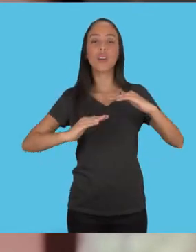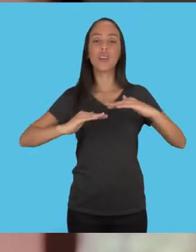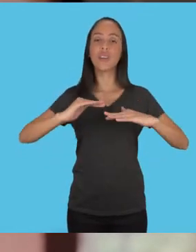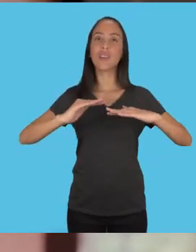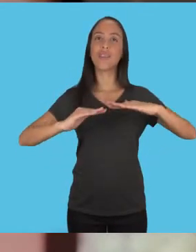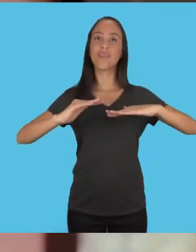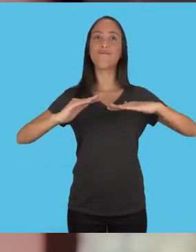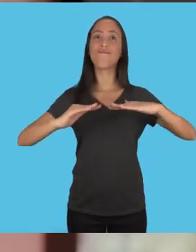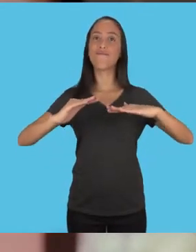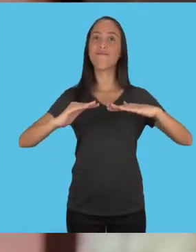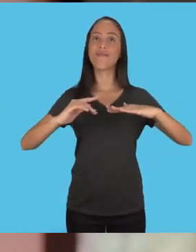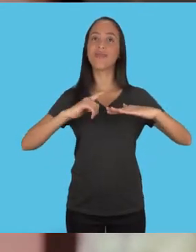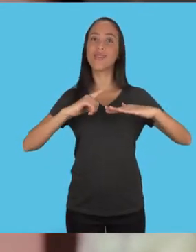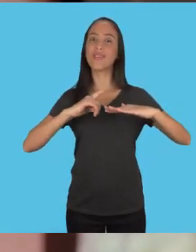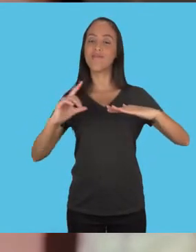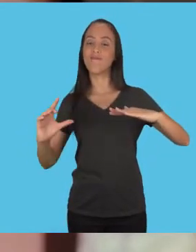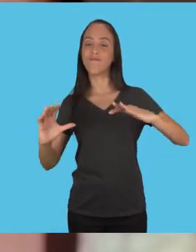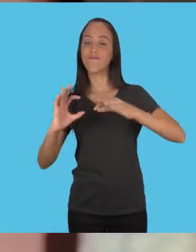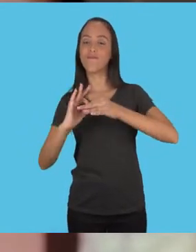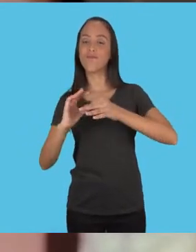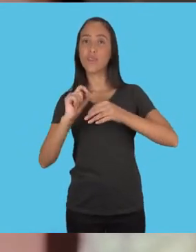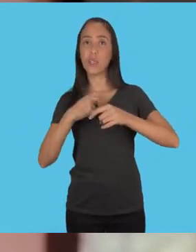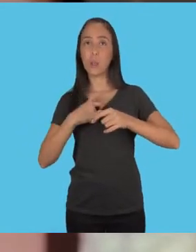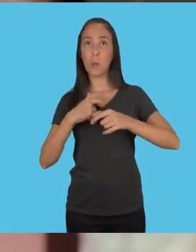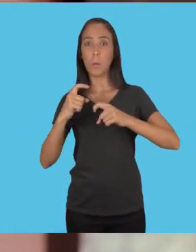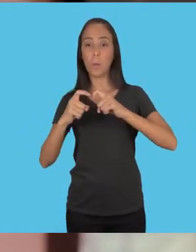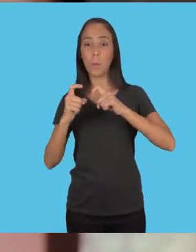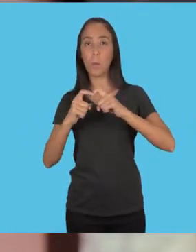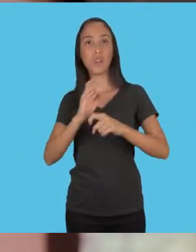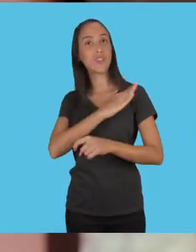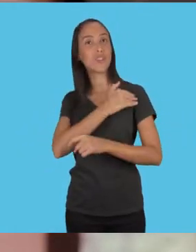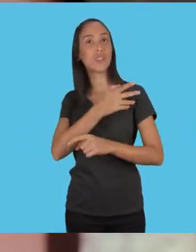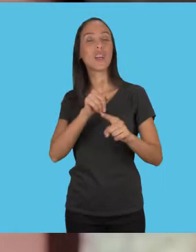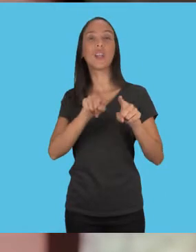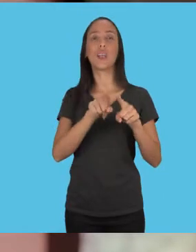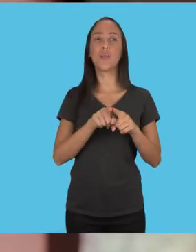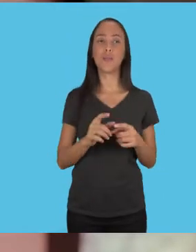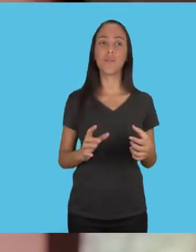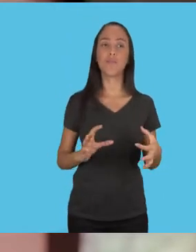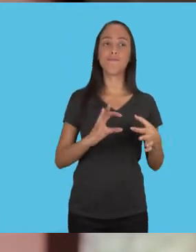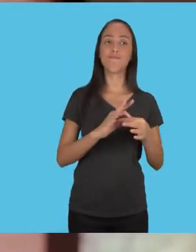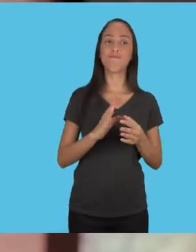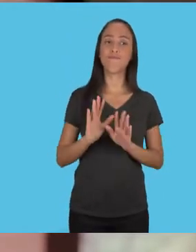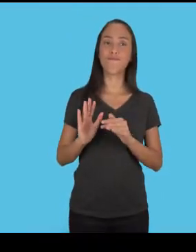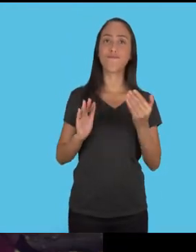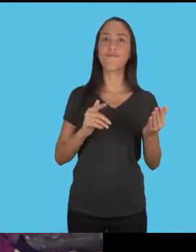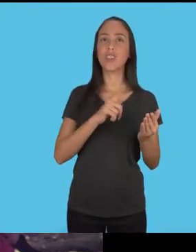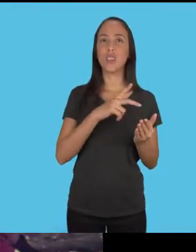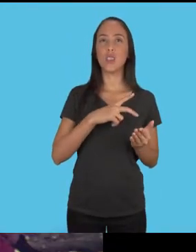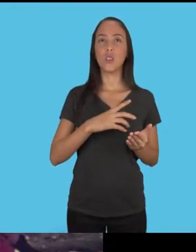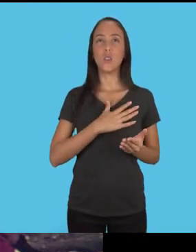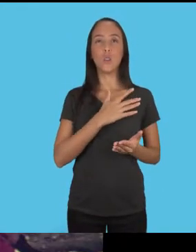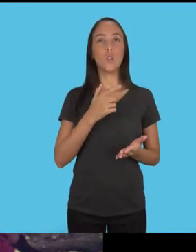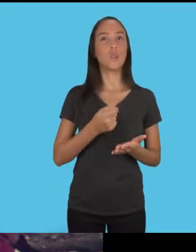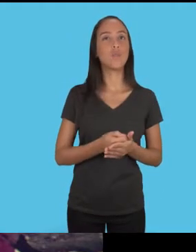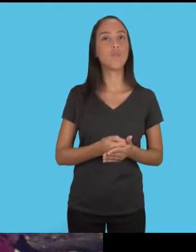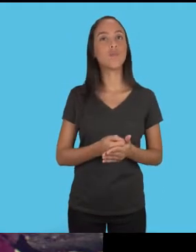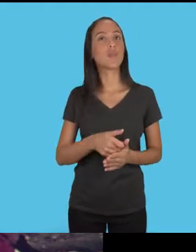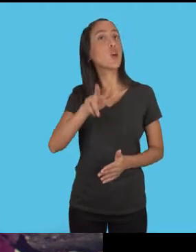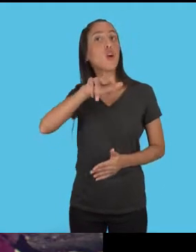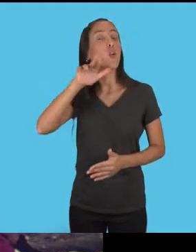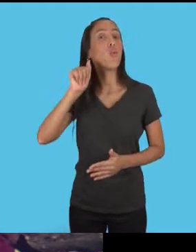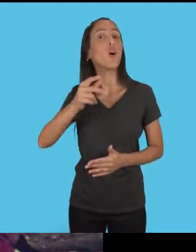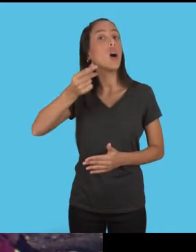equilíbrio entre a minha medicina de esquerda e o regime. Nunca tinha havido um